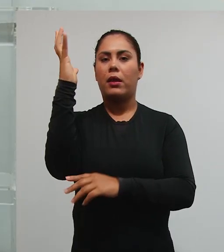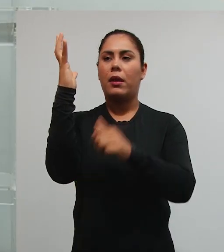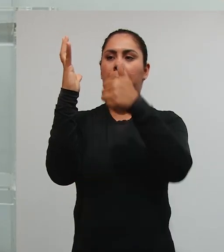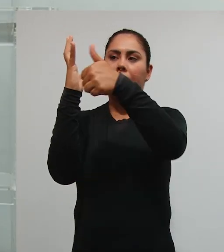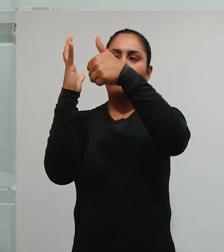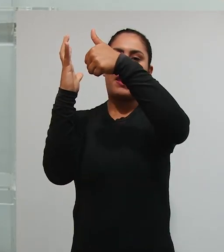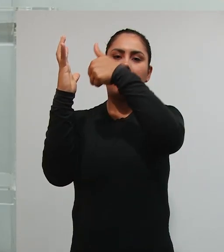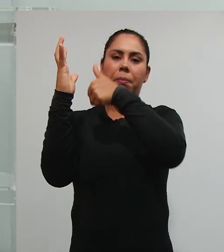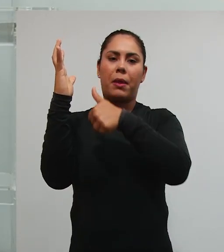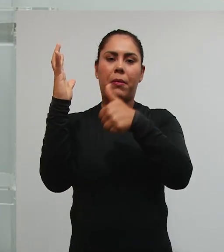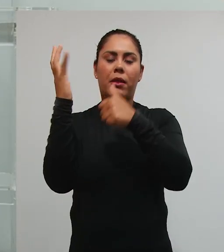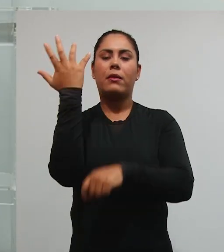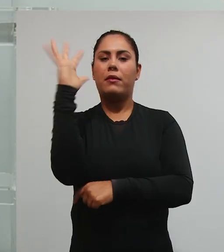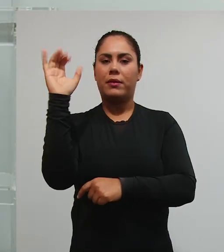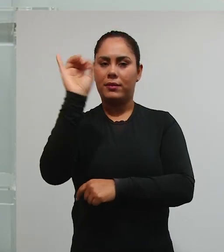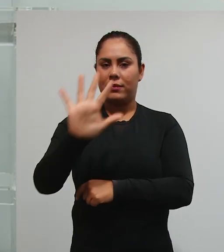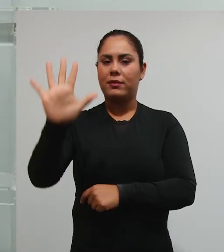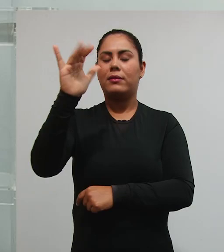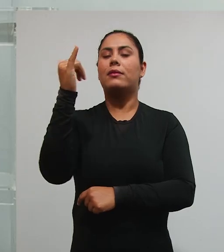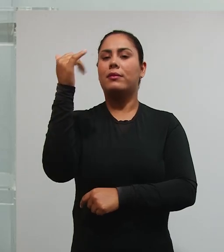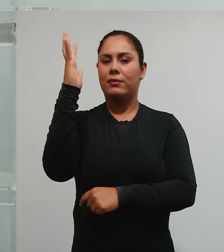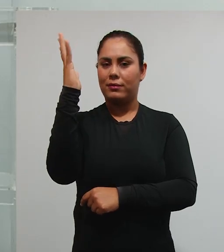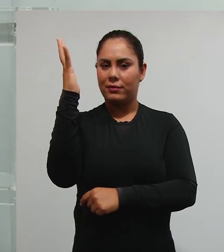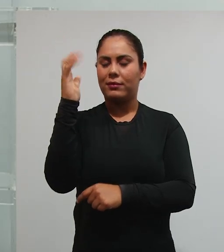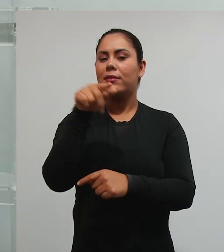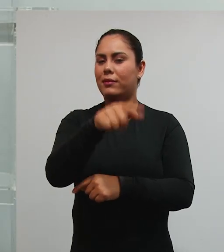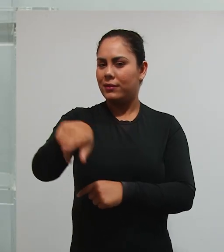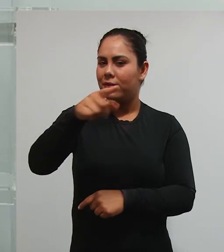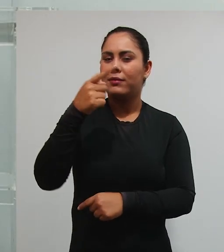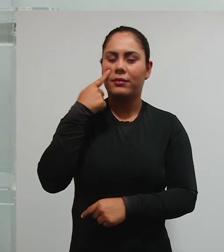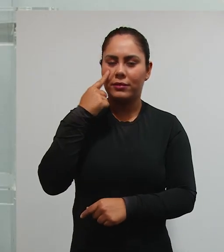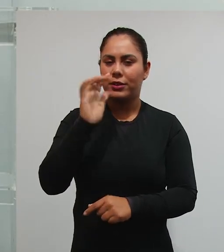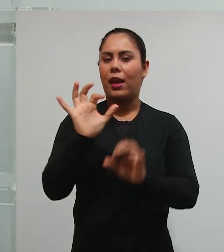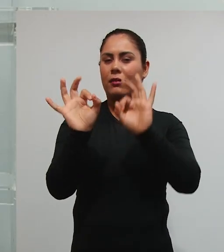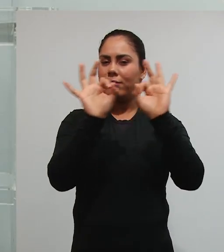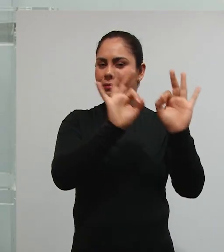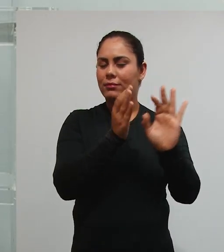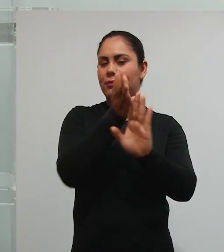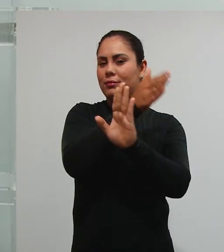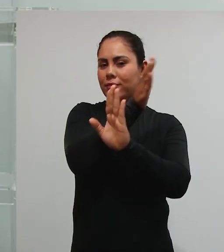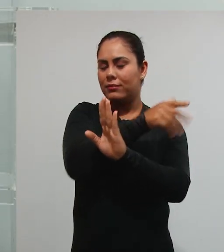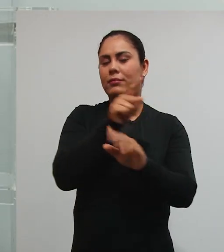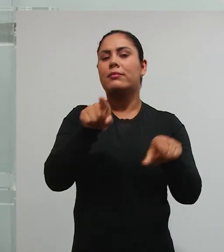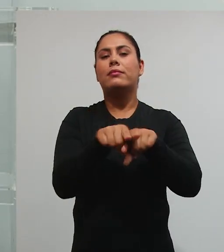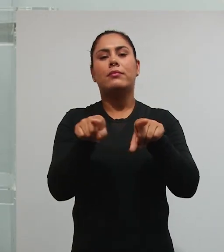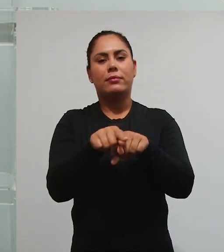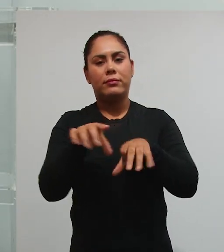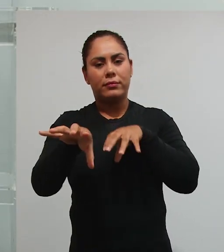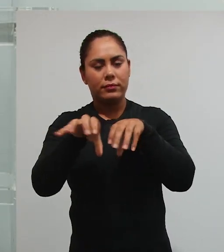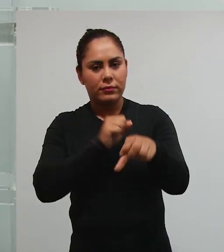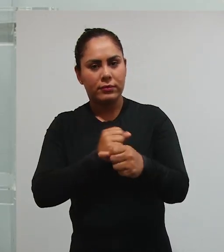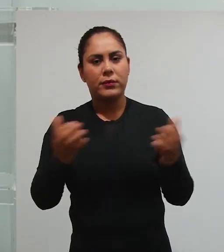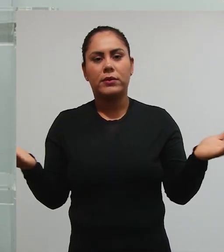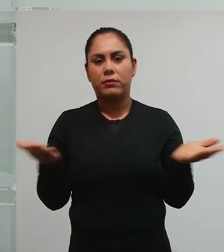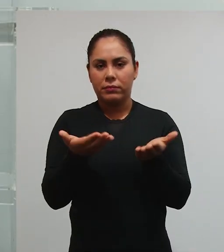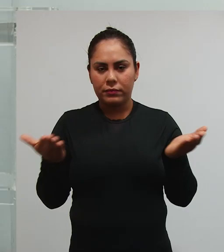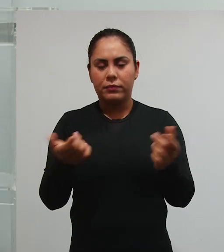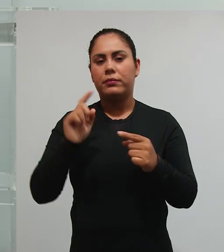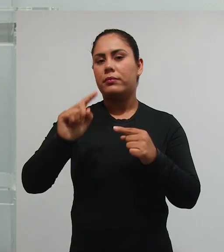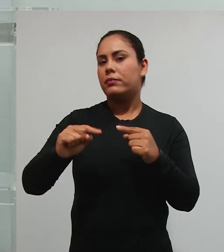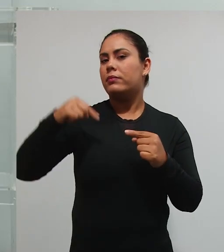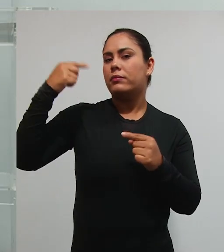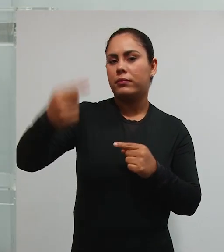árvore de digitais, que a gente também já viu o tutorial, né, e o episódio por aqui, a formação, que é o episódio de